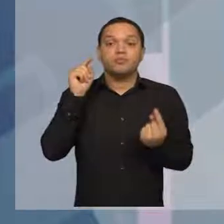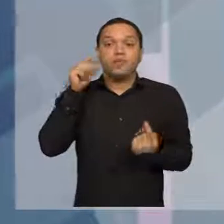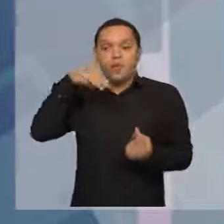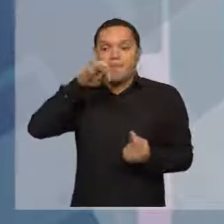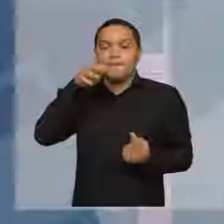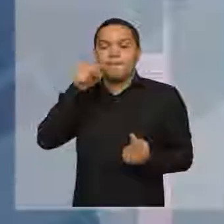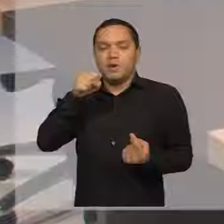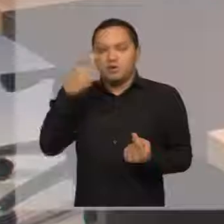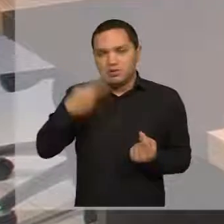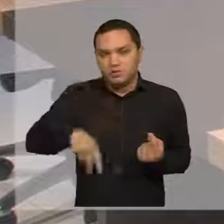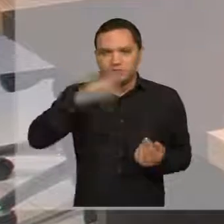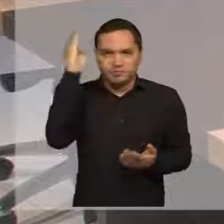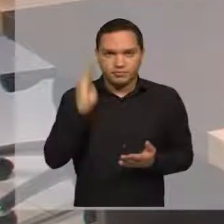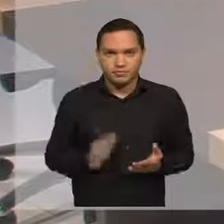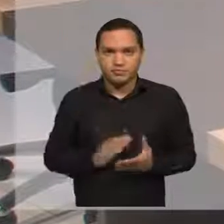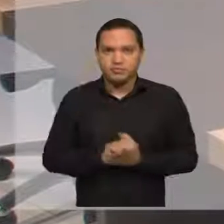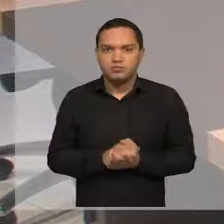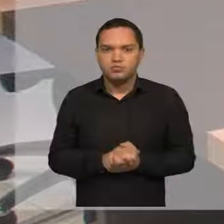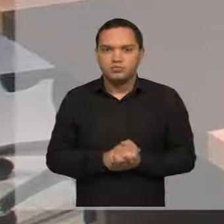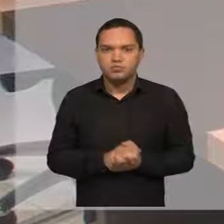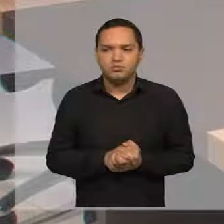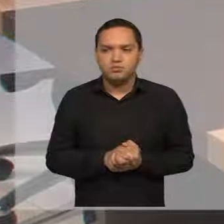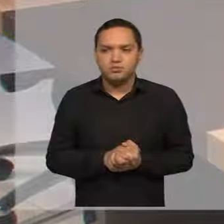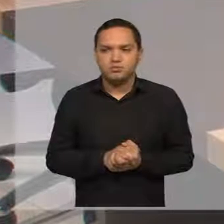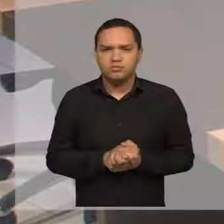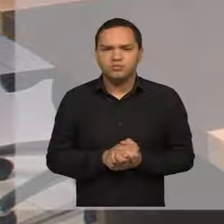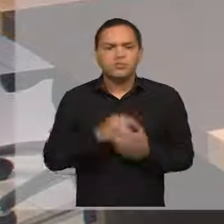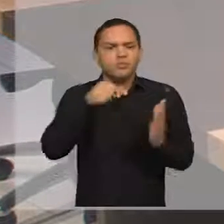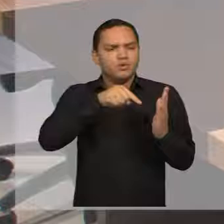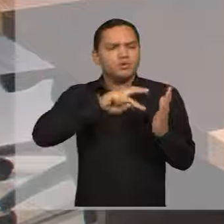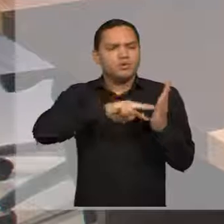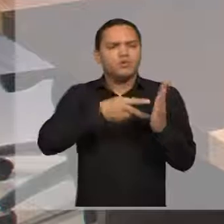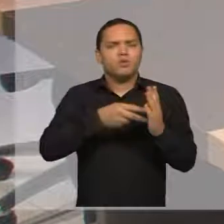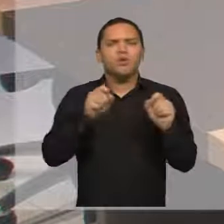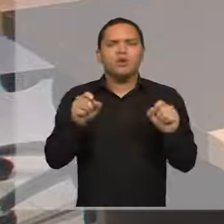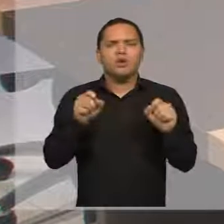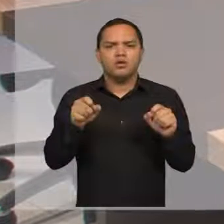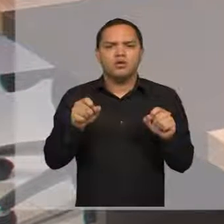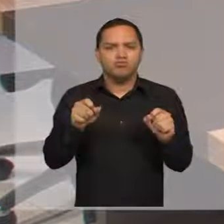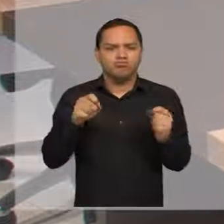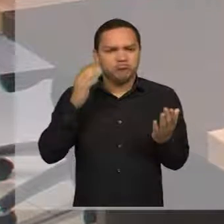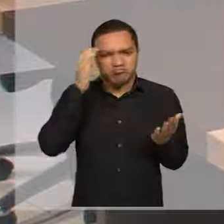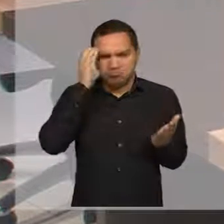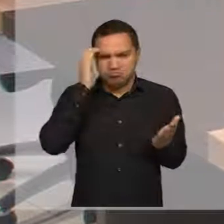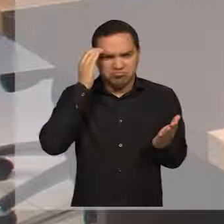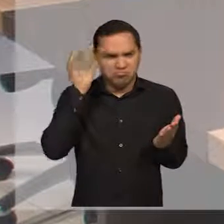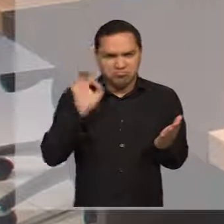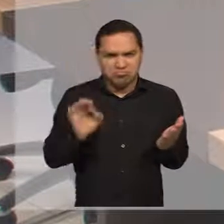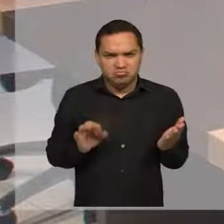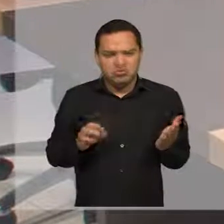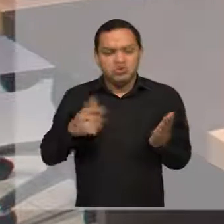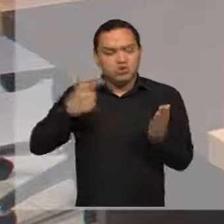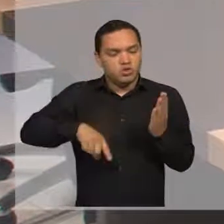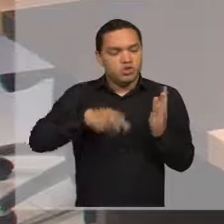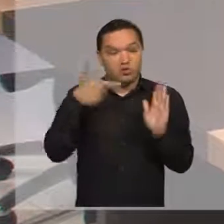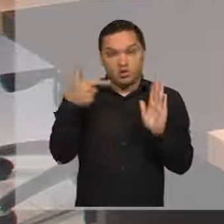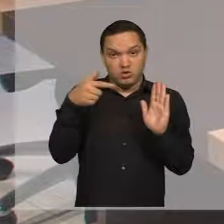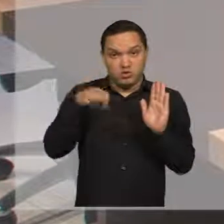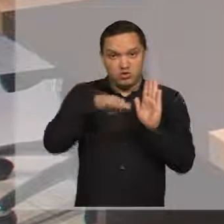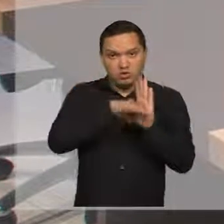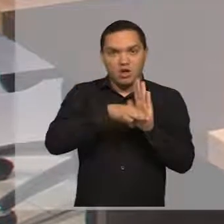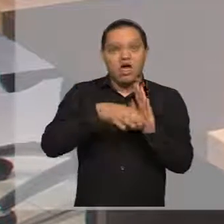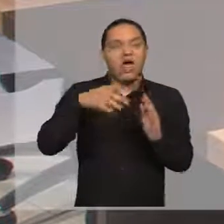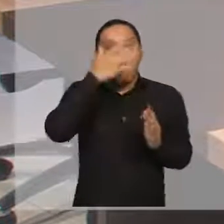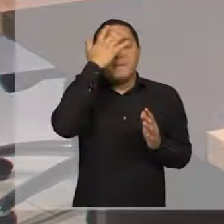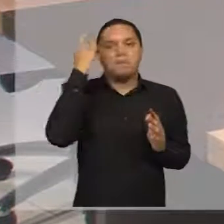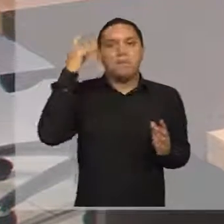metas nacionais. Quer dizer, nada. O quê? Entendeu o quê? Eu vou, só mais um item, só um segundo. É para o